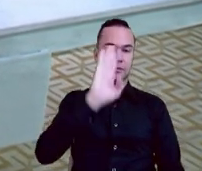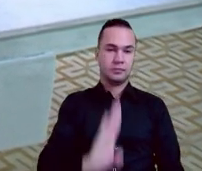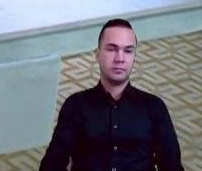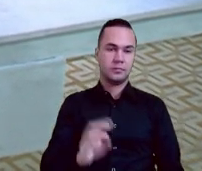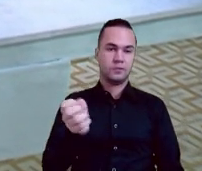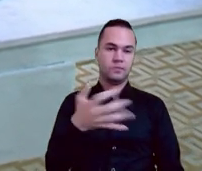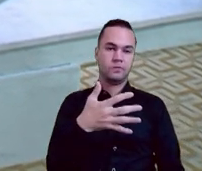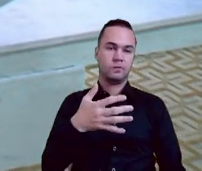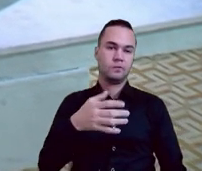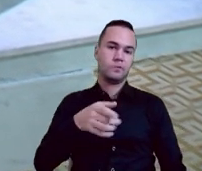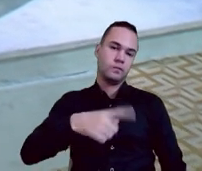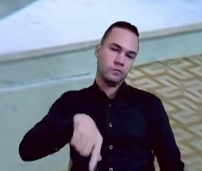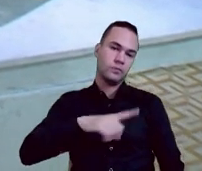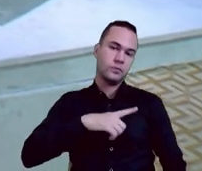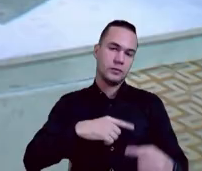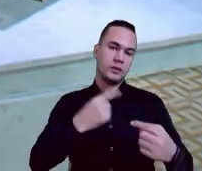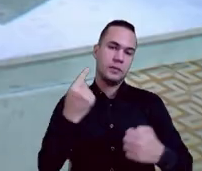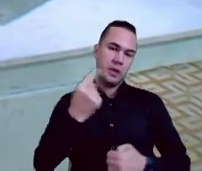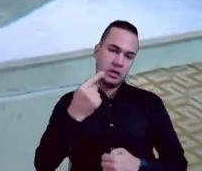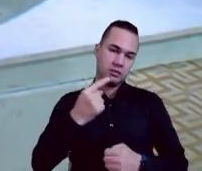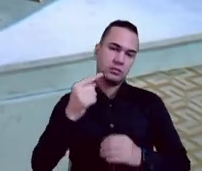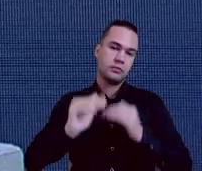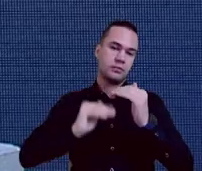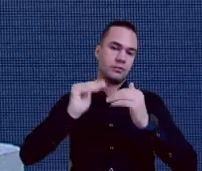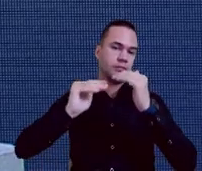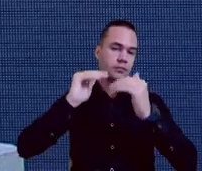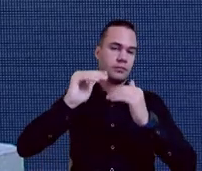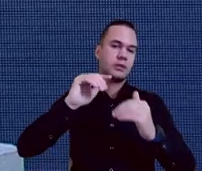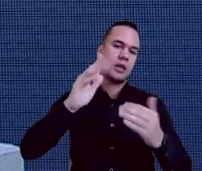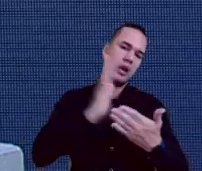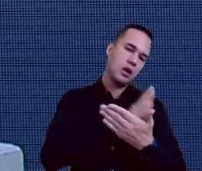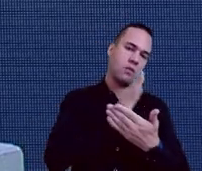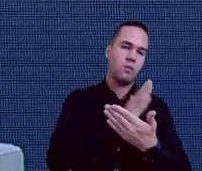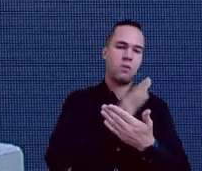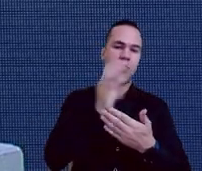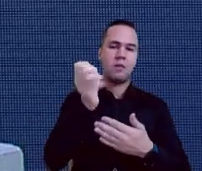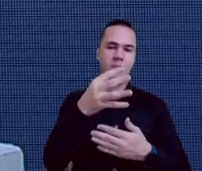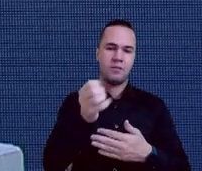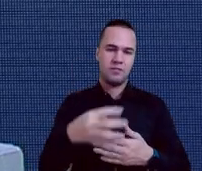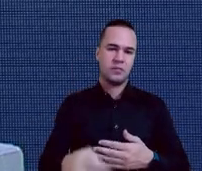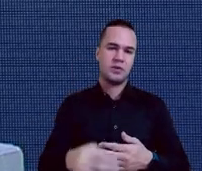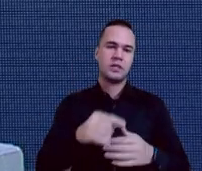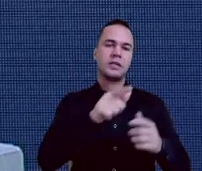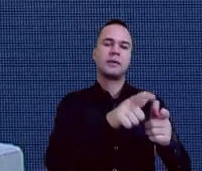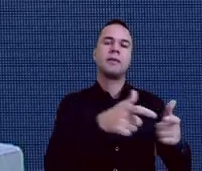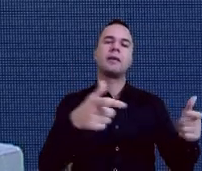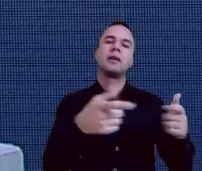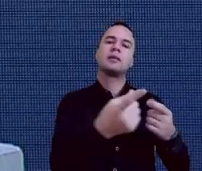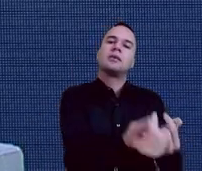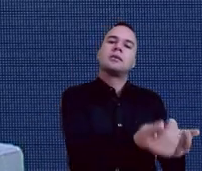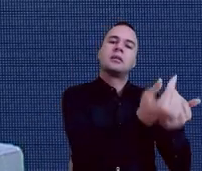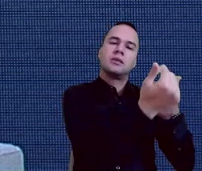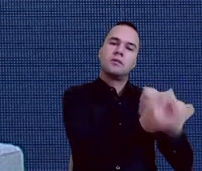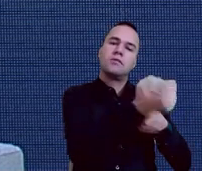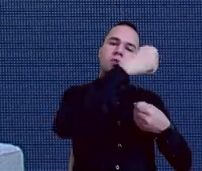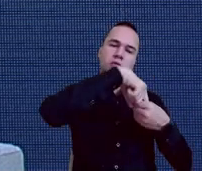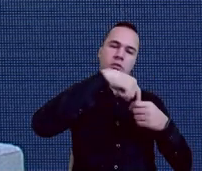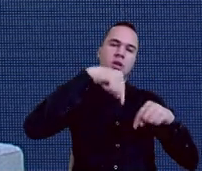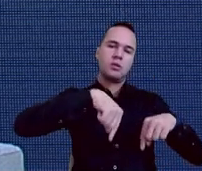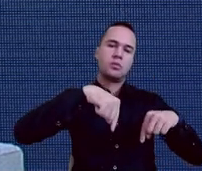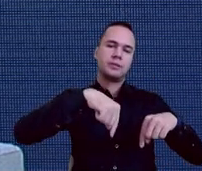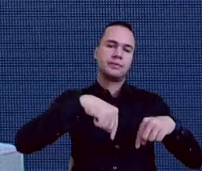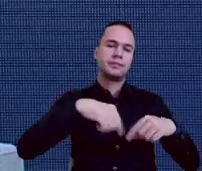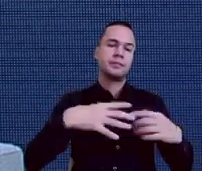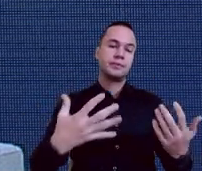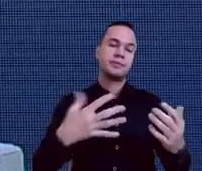tem os primeiros vendedores dos Fundos que estão aparecendo os grandes setors Então essa é a educação